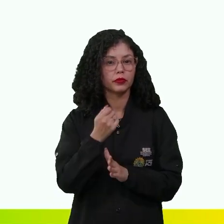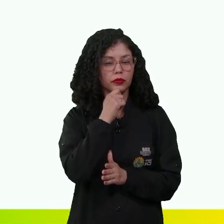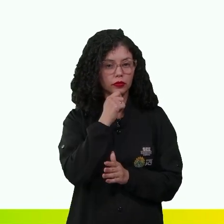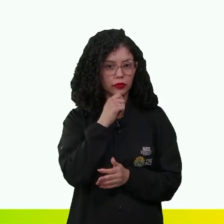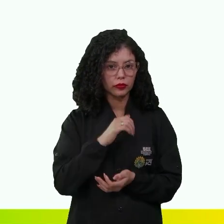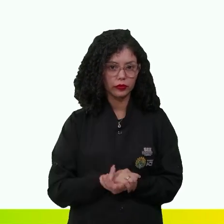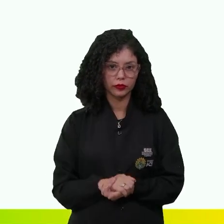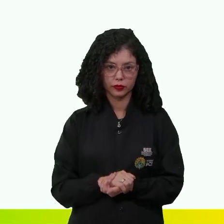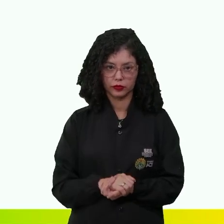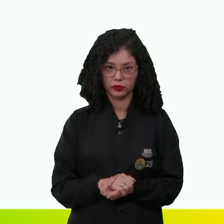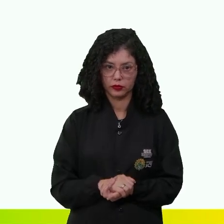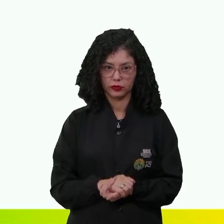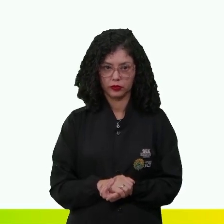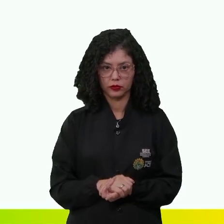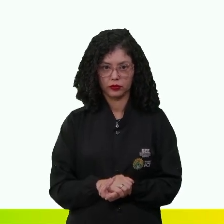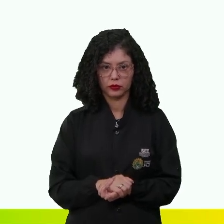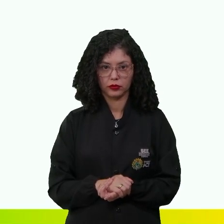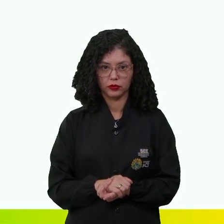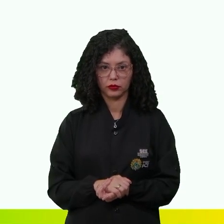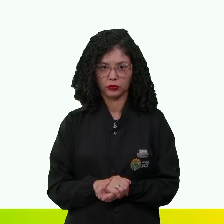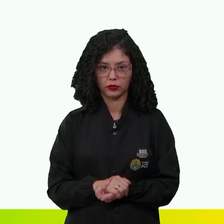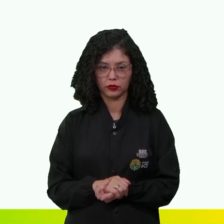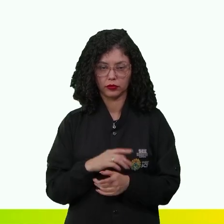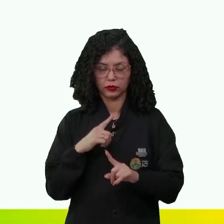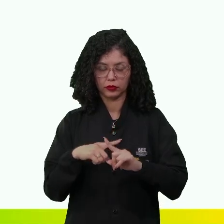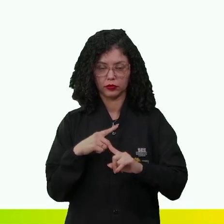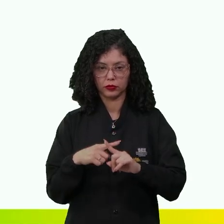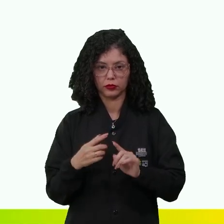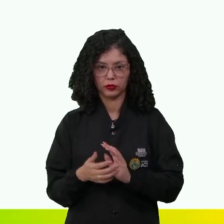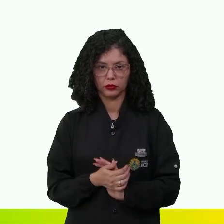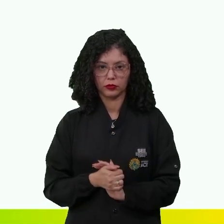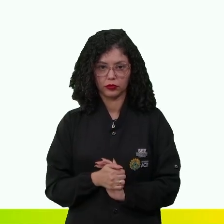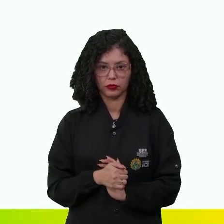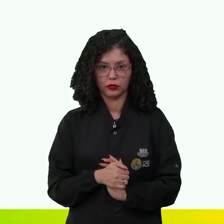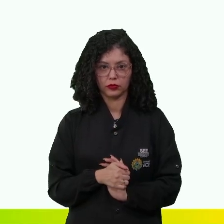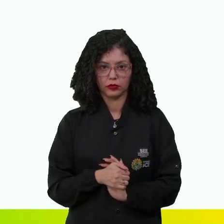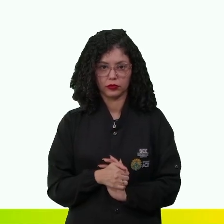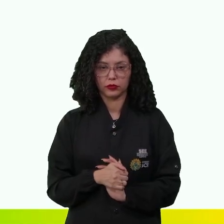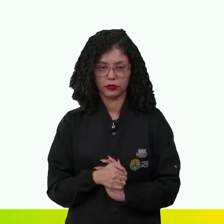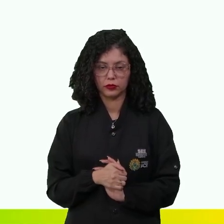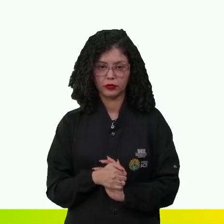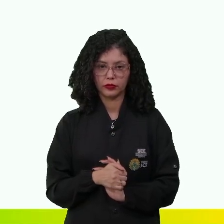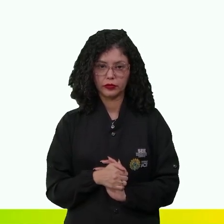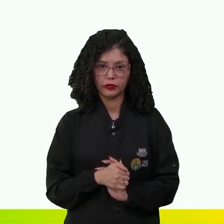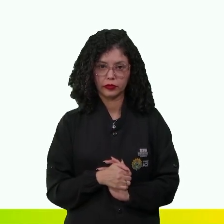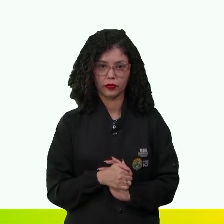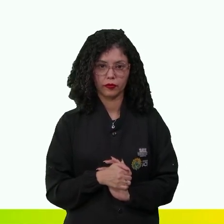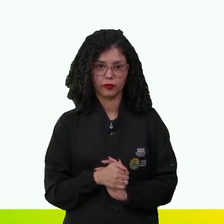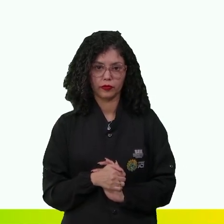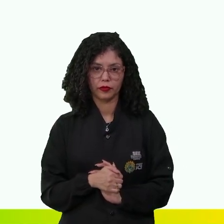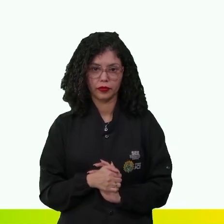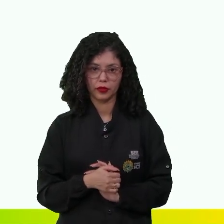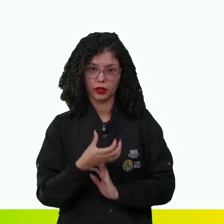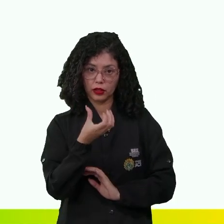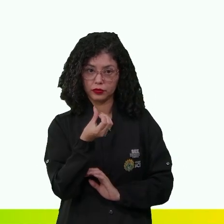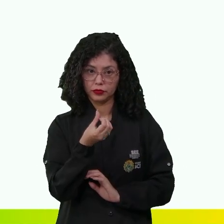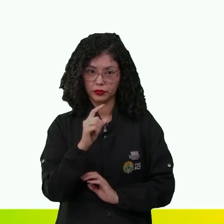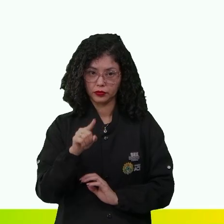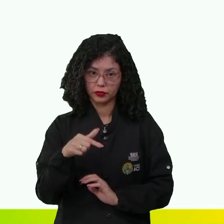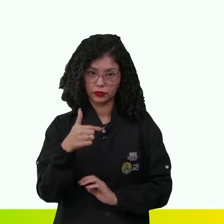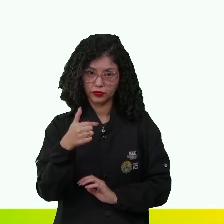vou colocar aqui, produto, que é a multiplicação, ok? desses dois vai dar